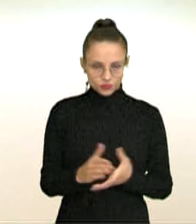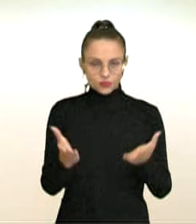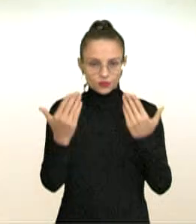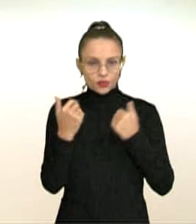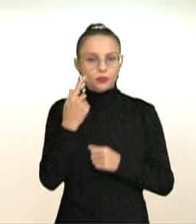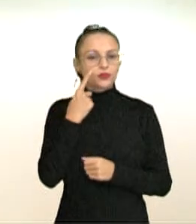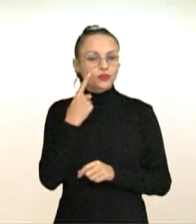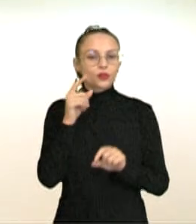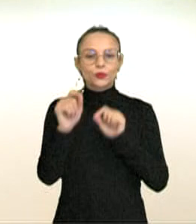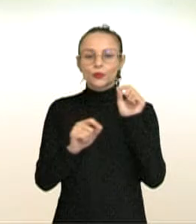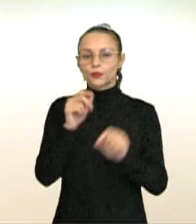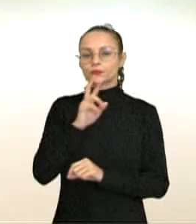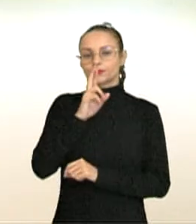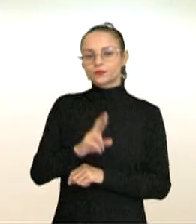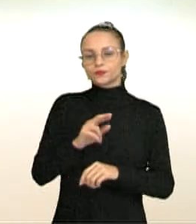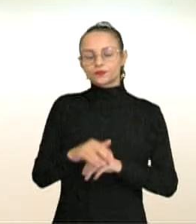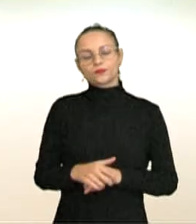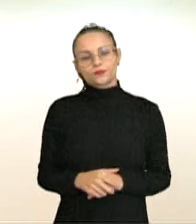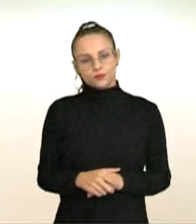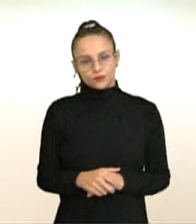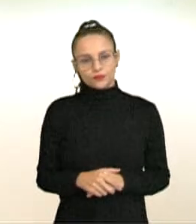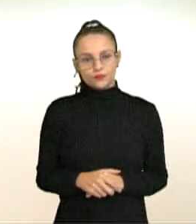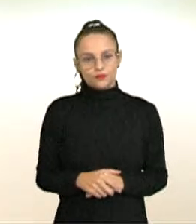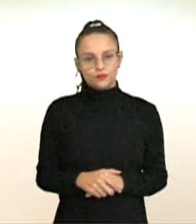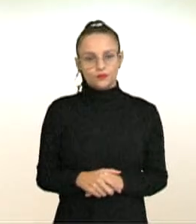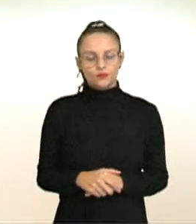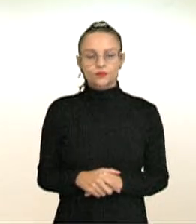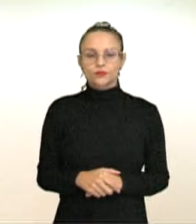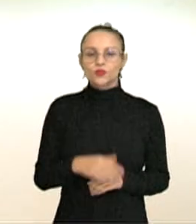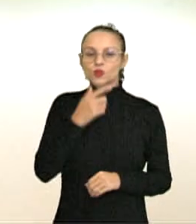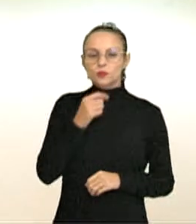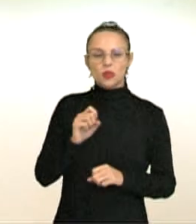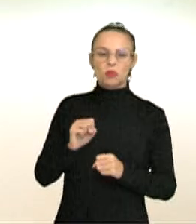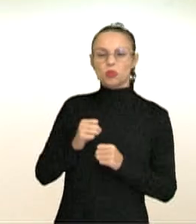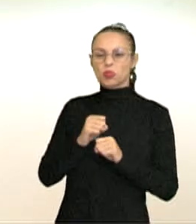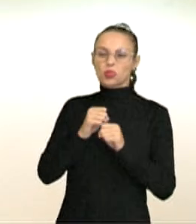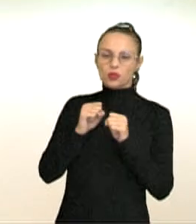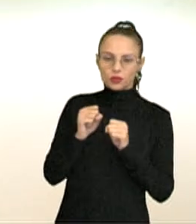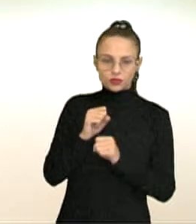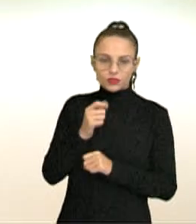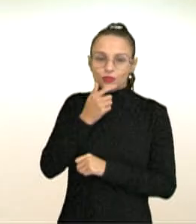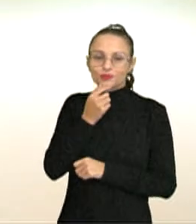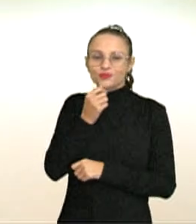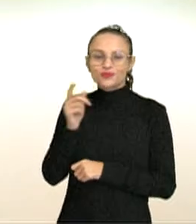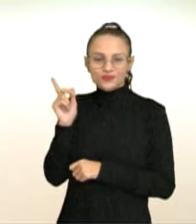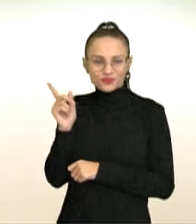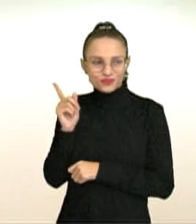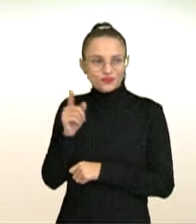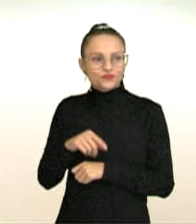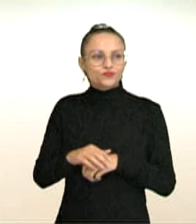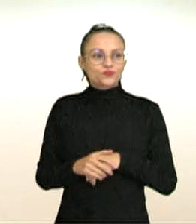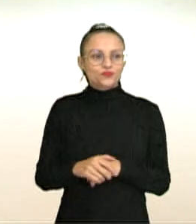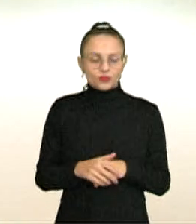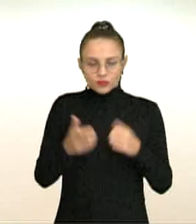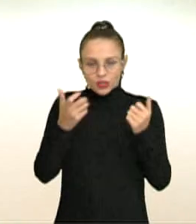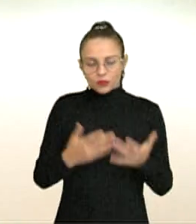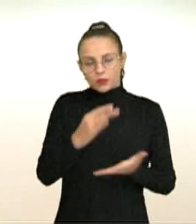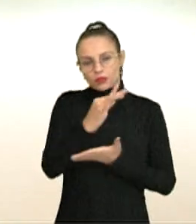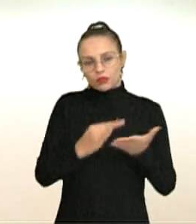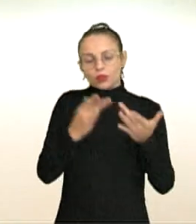Vamos ver então qual é a resposta? Chiquinho resmunga e remexe-se. Então aqui a gente tem o quê? A rubrica, né, do